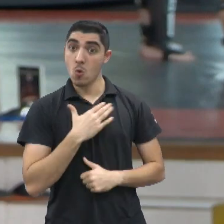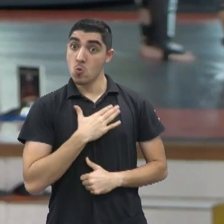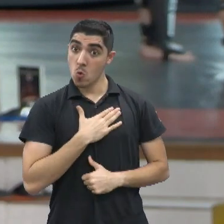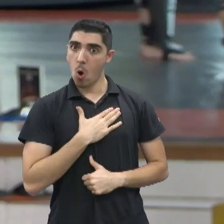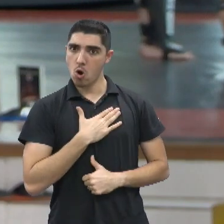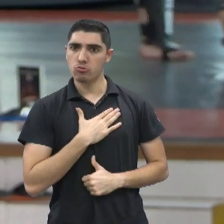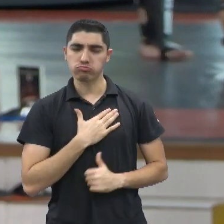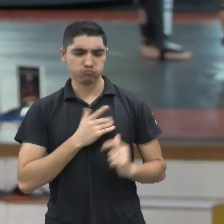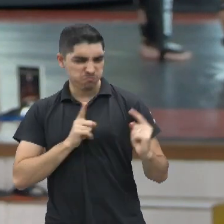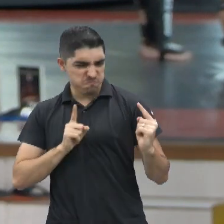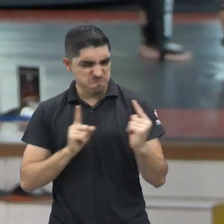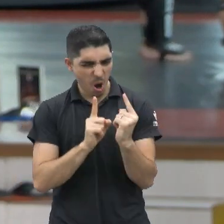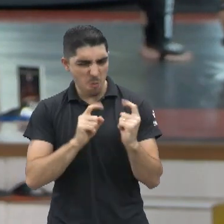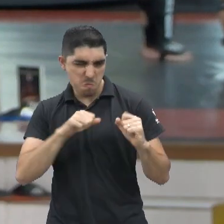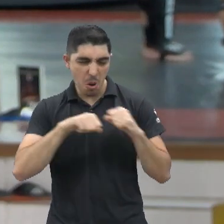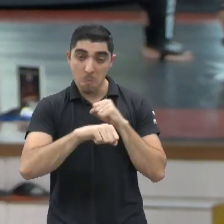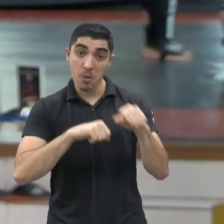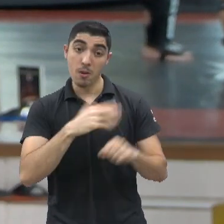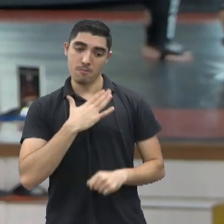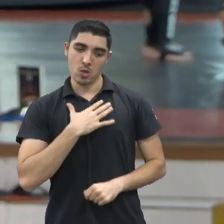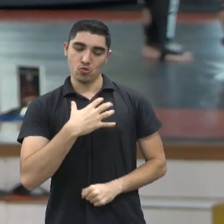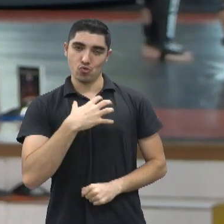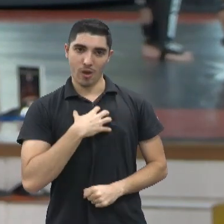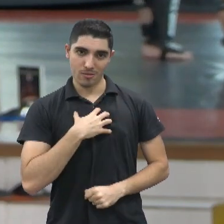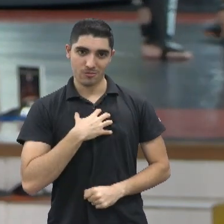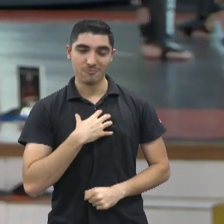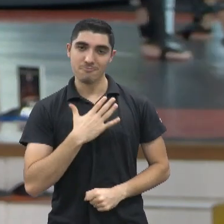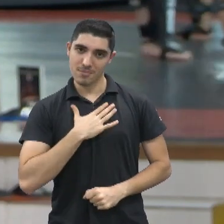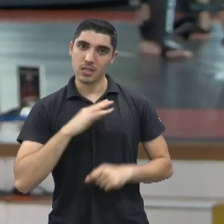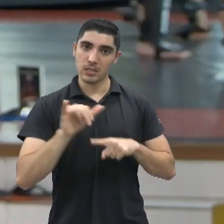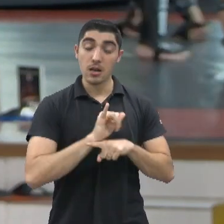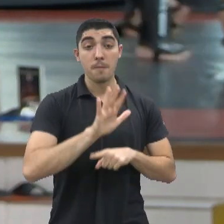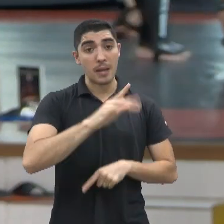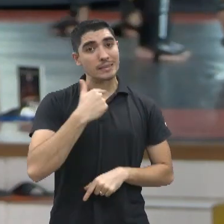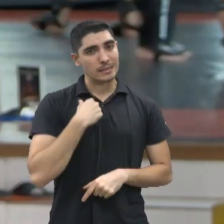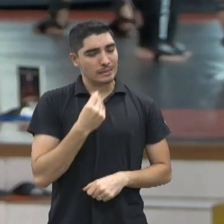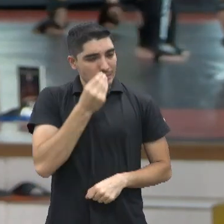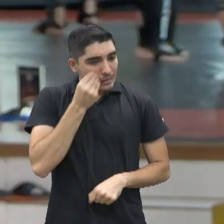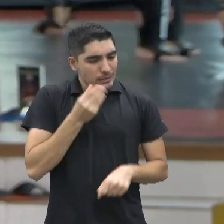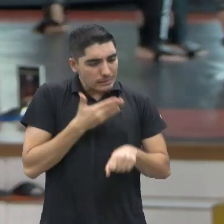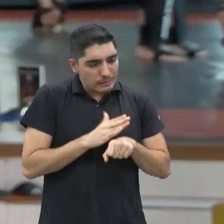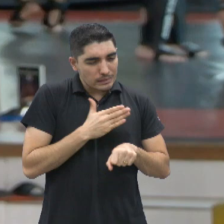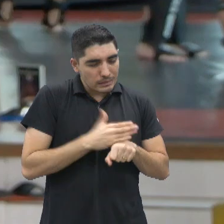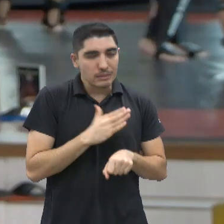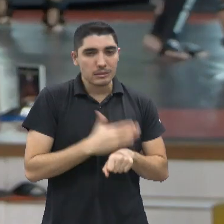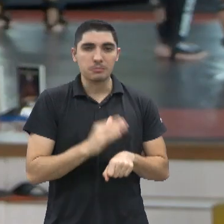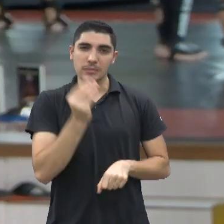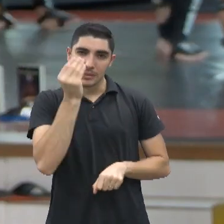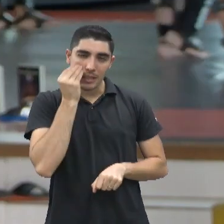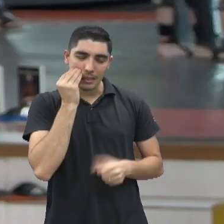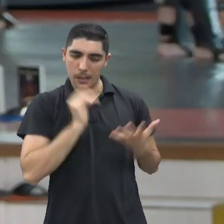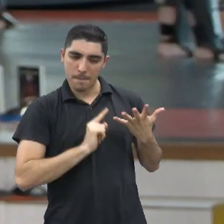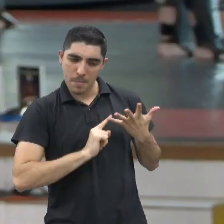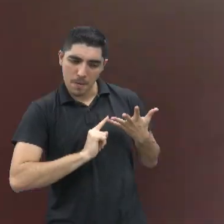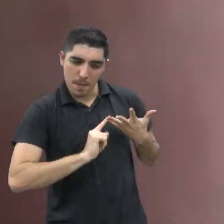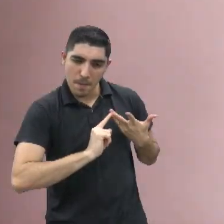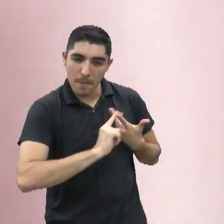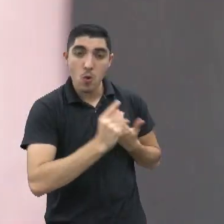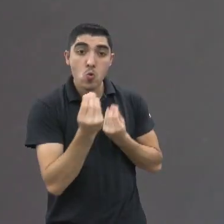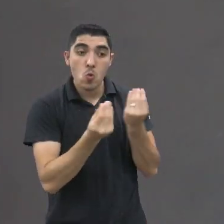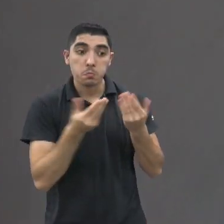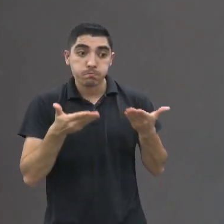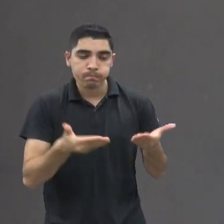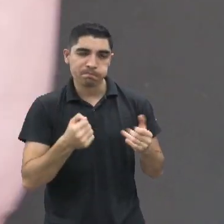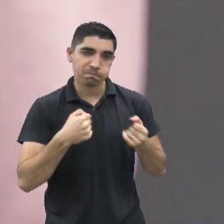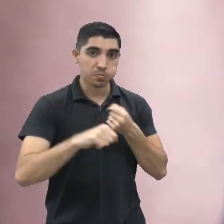combate. Então, assim, essa é minha marca registrada, mas treino para trabalhar em todas as possibilidades possíveis que a luta pode causar.